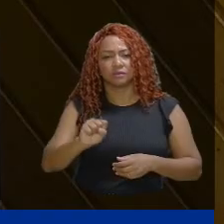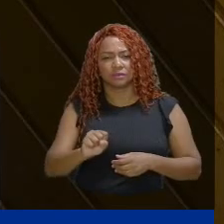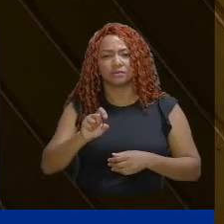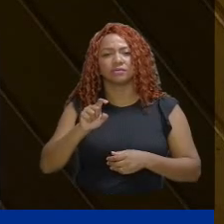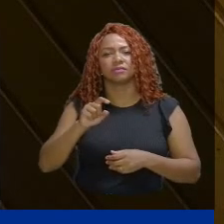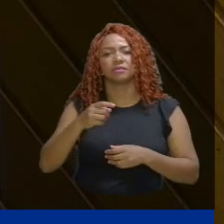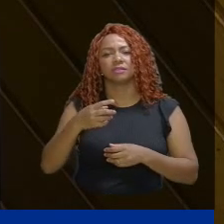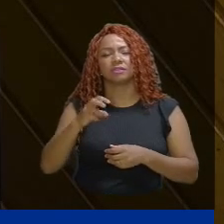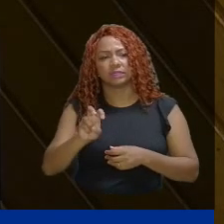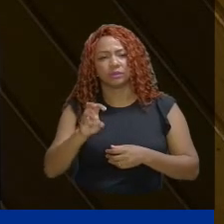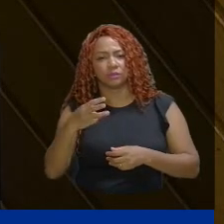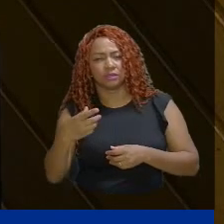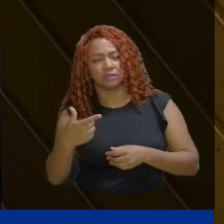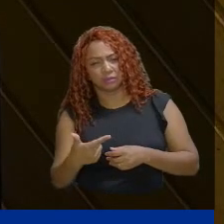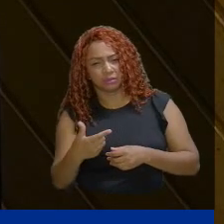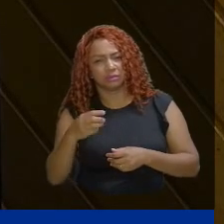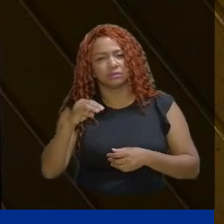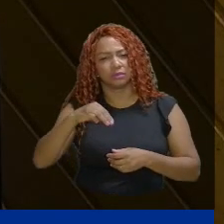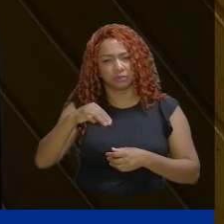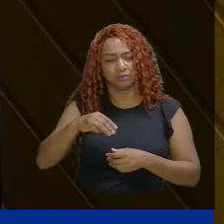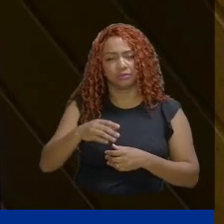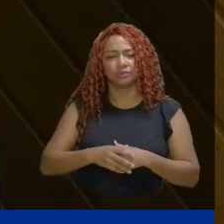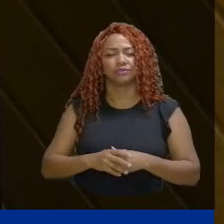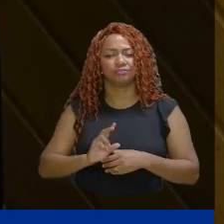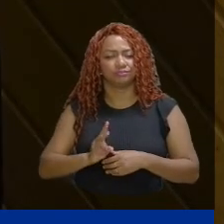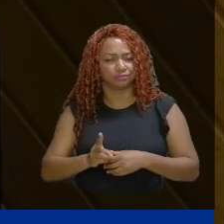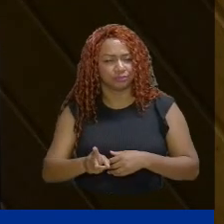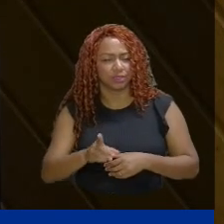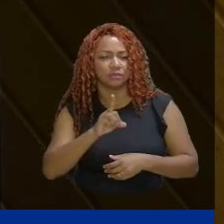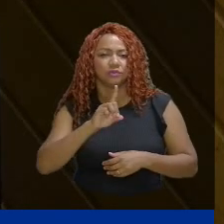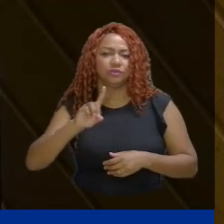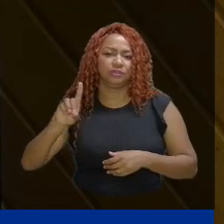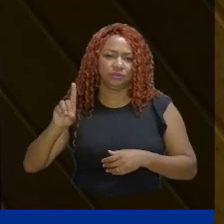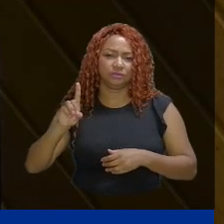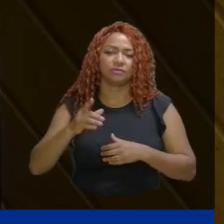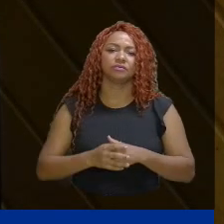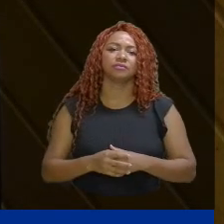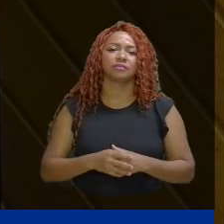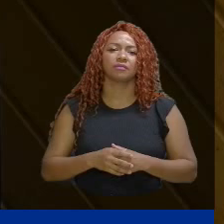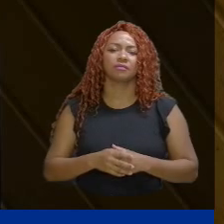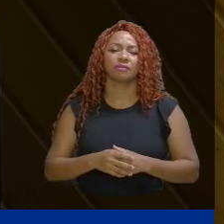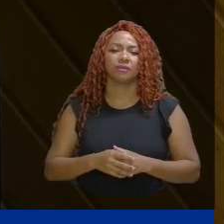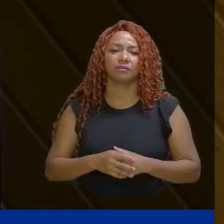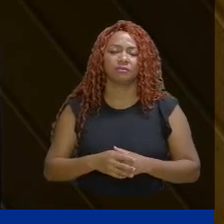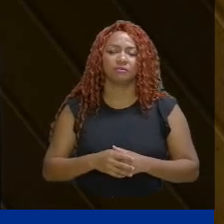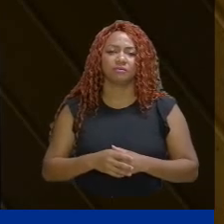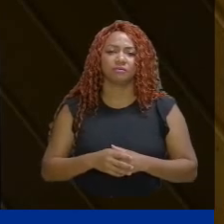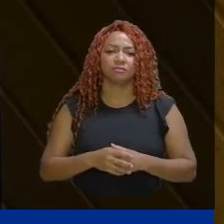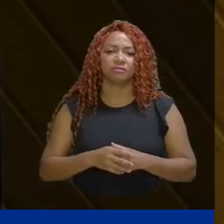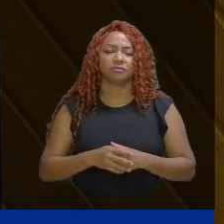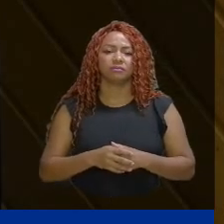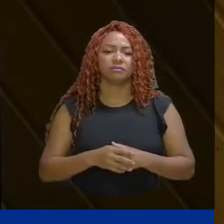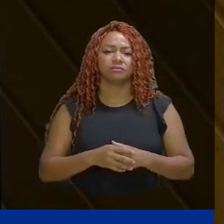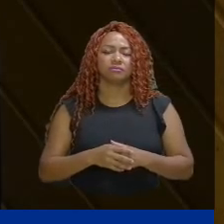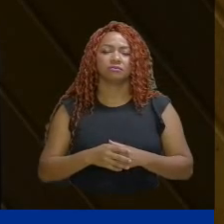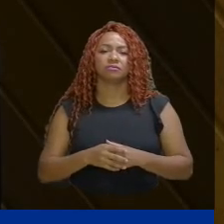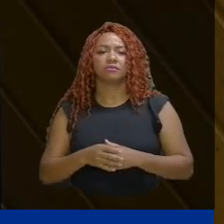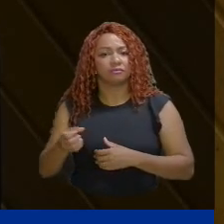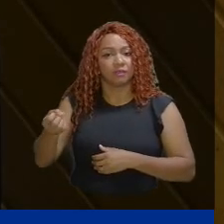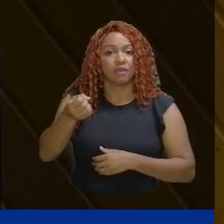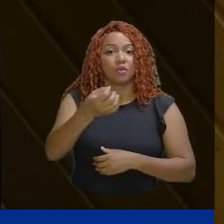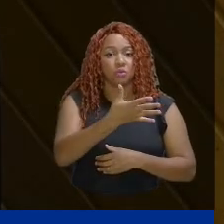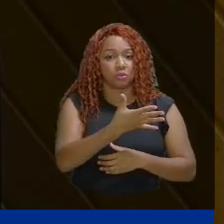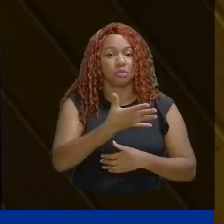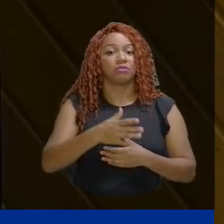e 52 minutos do mesmo dia. Nos termos da lógica processual vigente, eventual fato